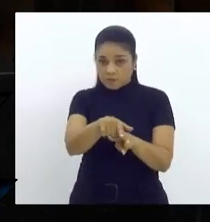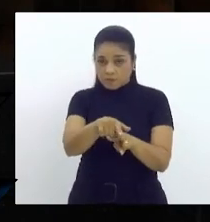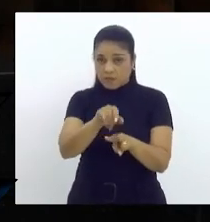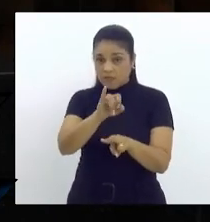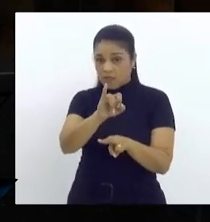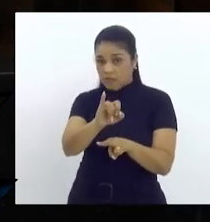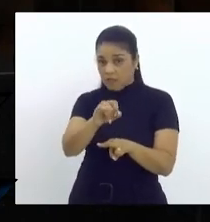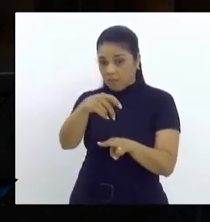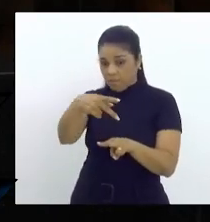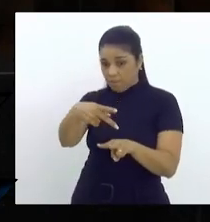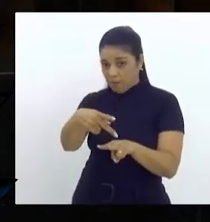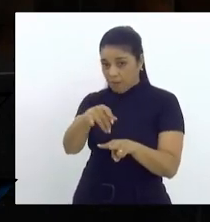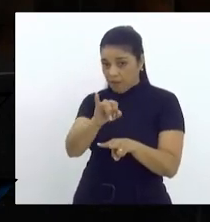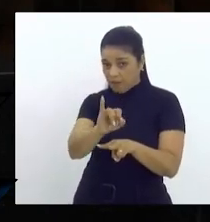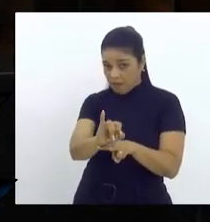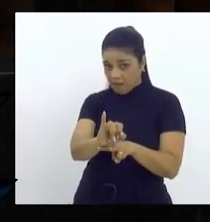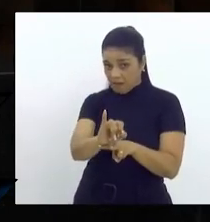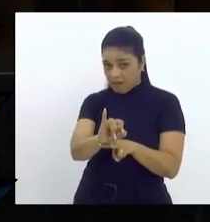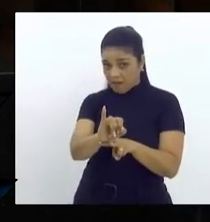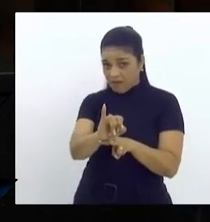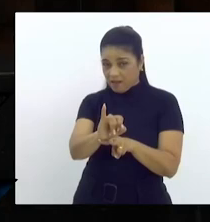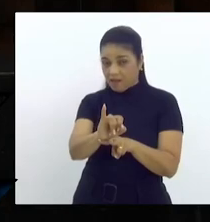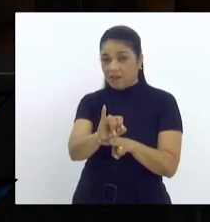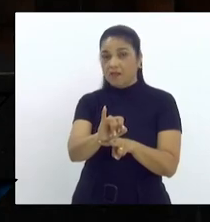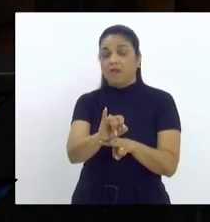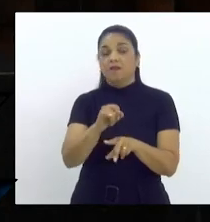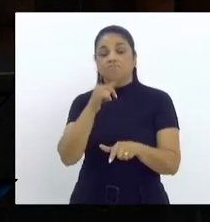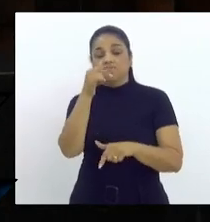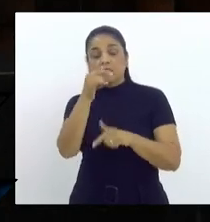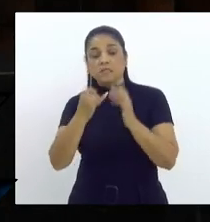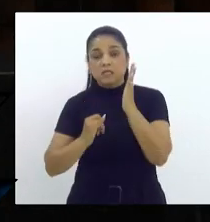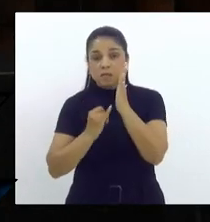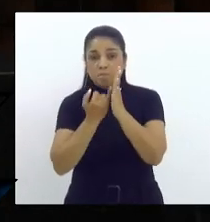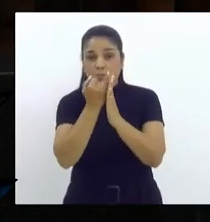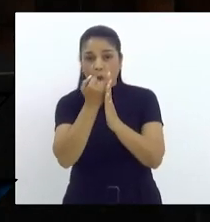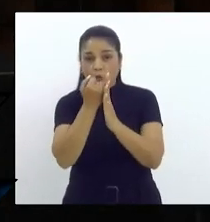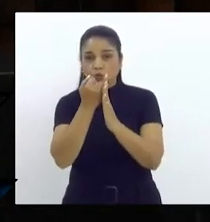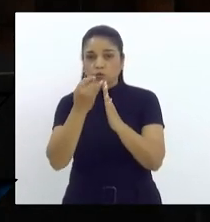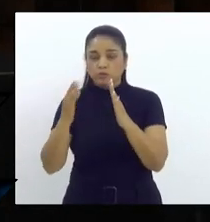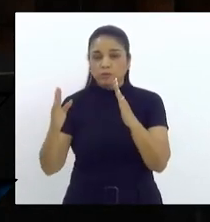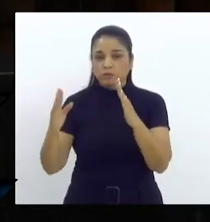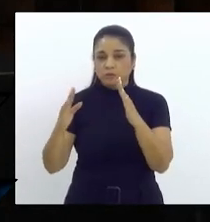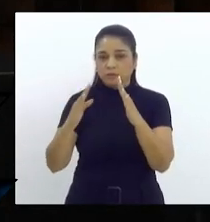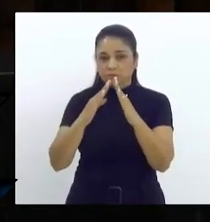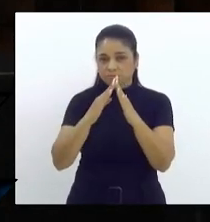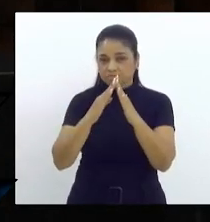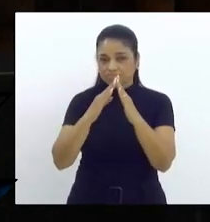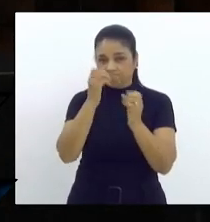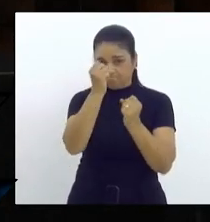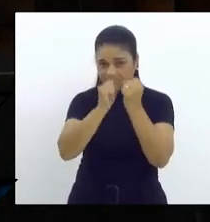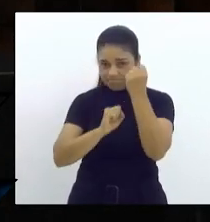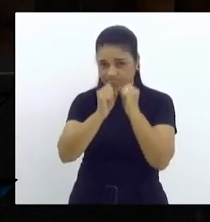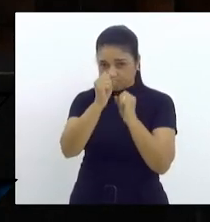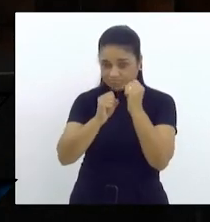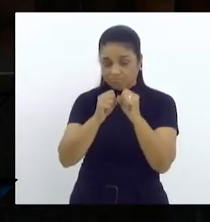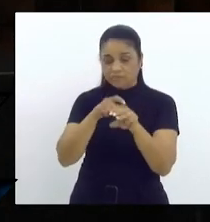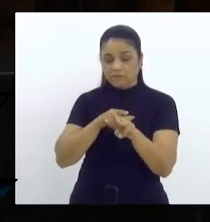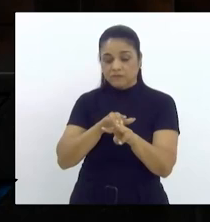no Imposto da Propriedade Industrial, e no PIS-COFINS, que